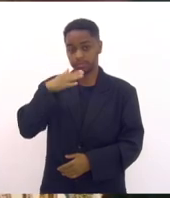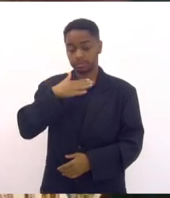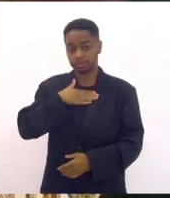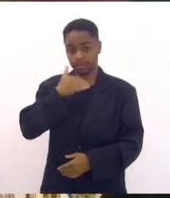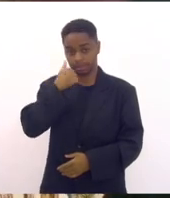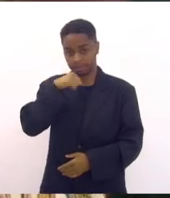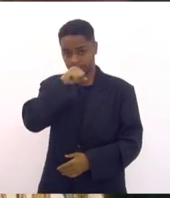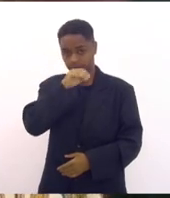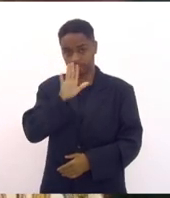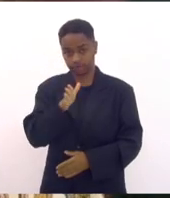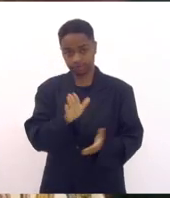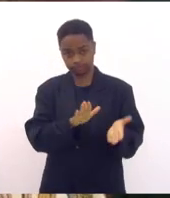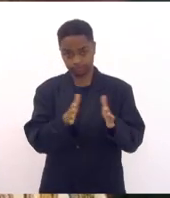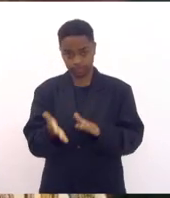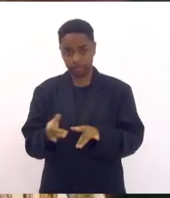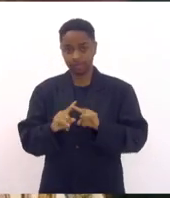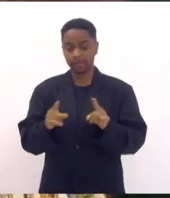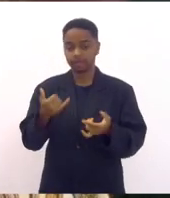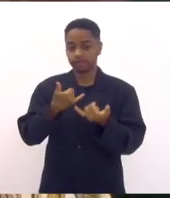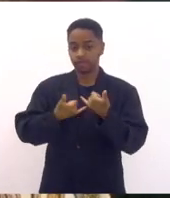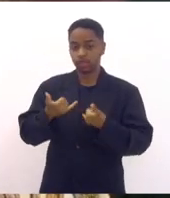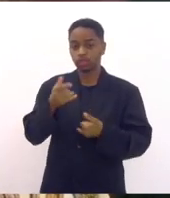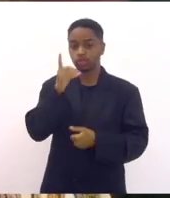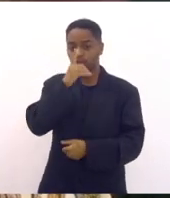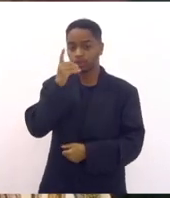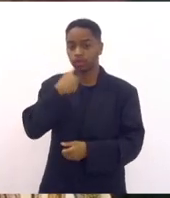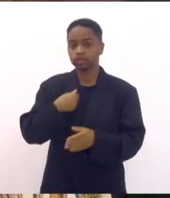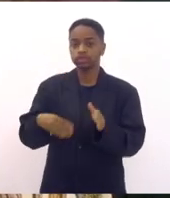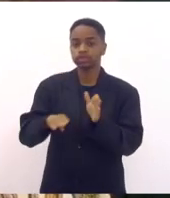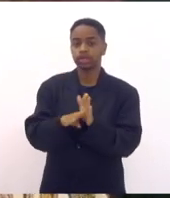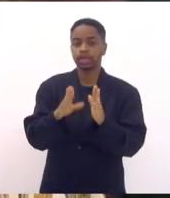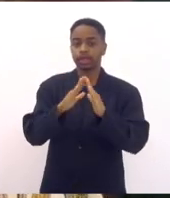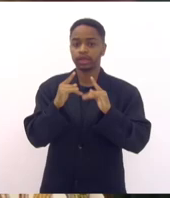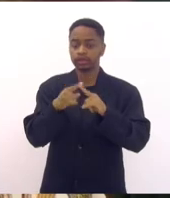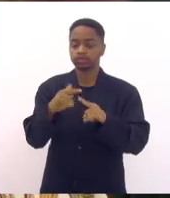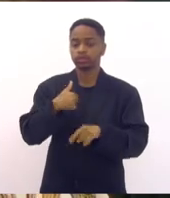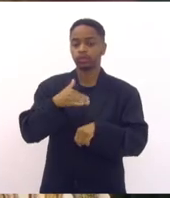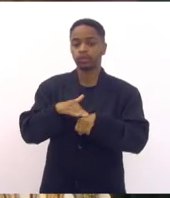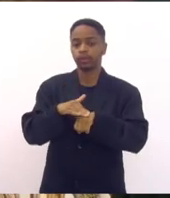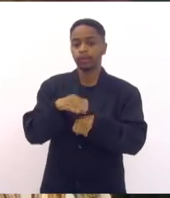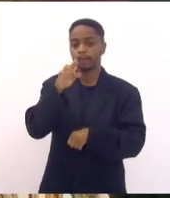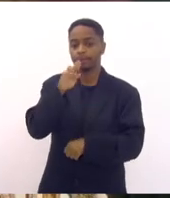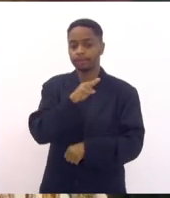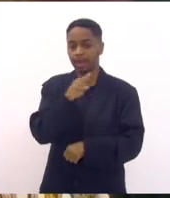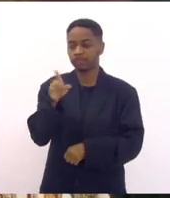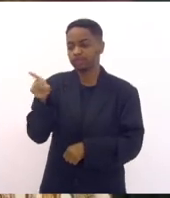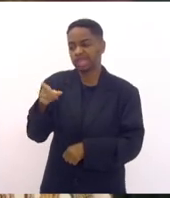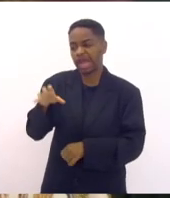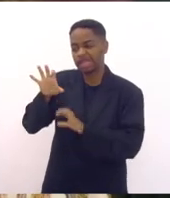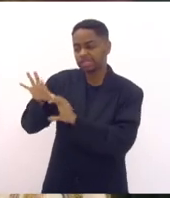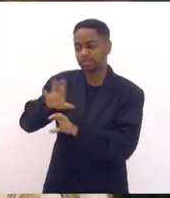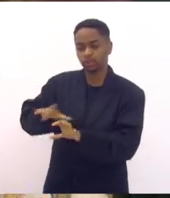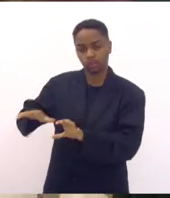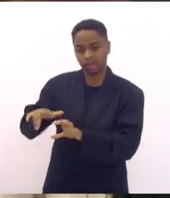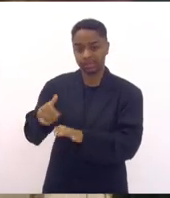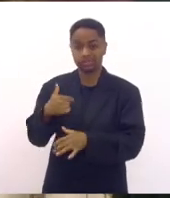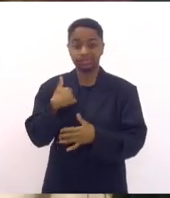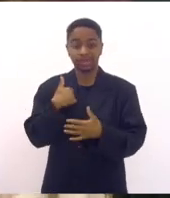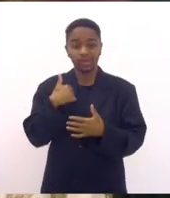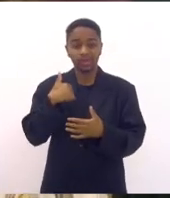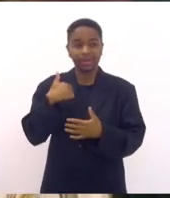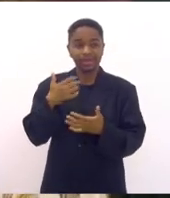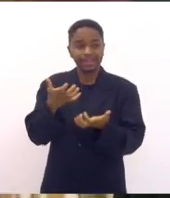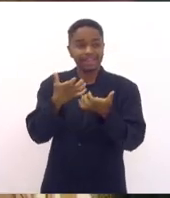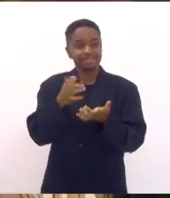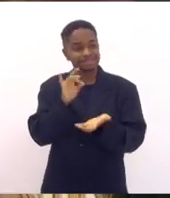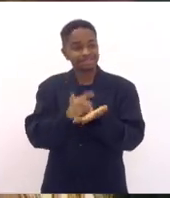quando ela dizia domingo quando chegar na igreja vou falar com o Padre Jorge que você não é aquilo que você pensa gente eu queria que chegasse segunda